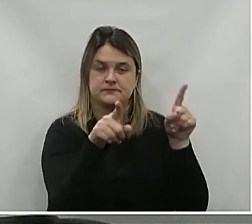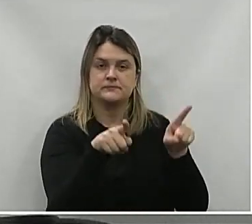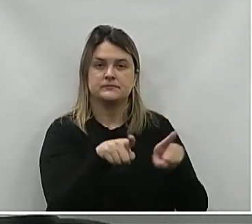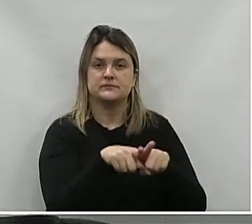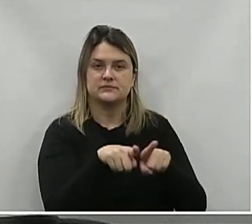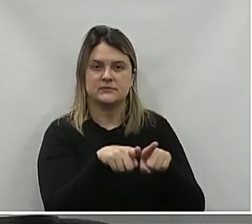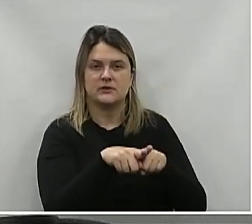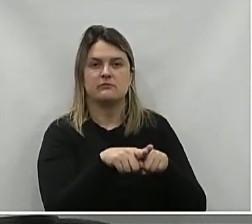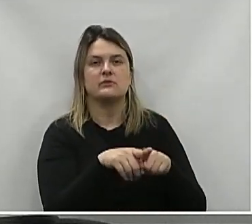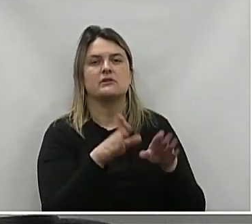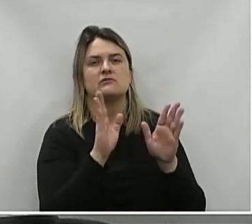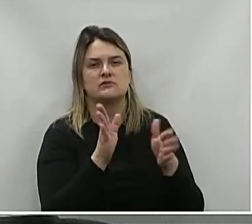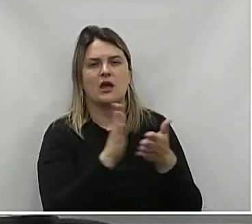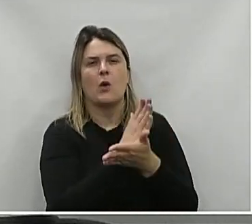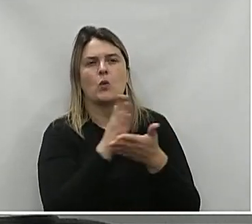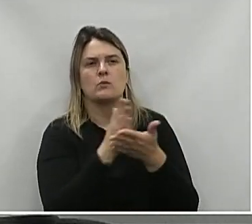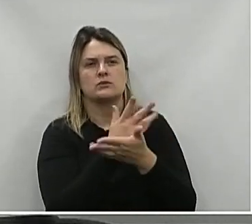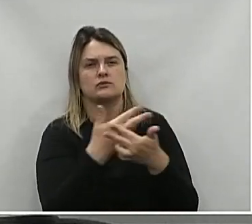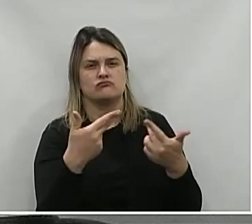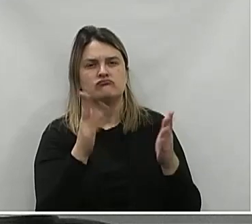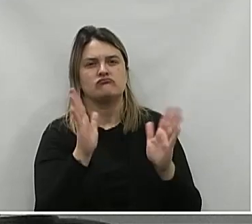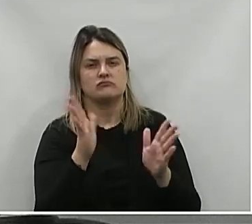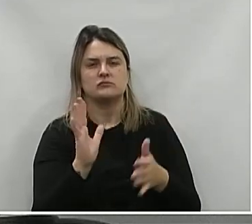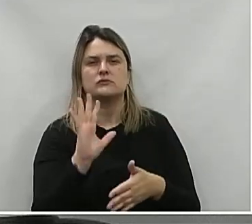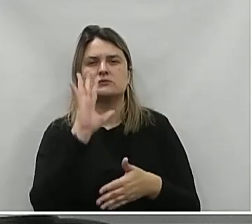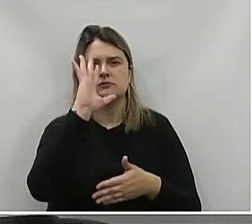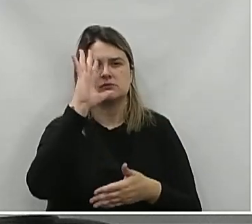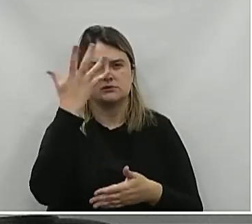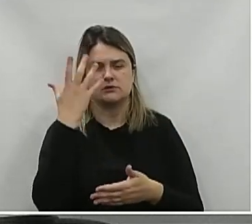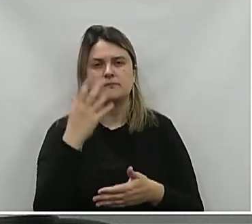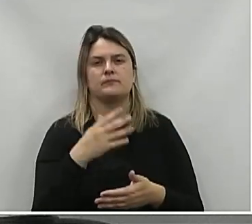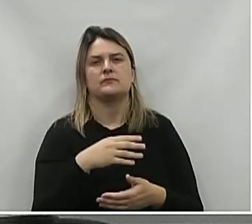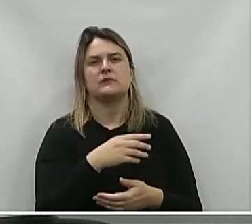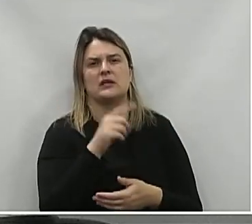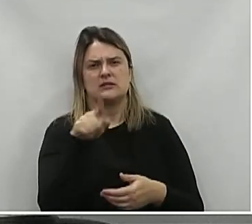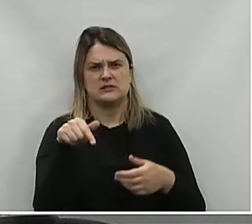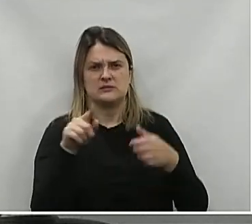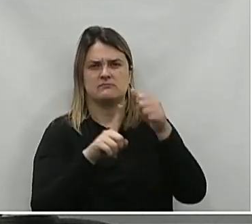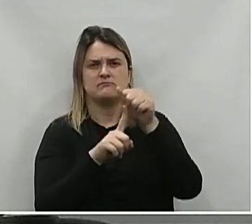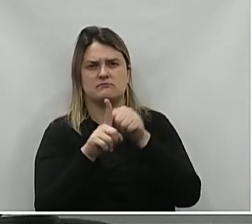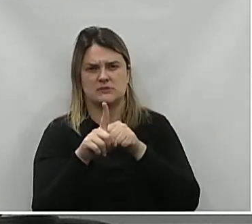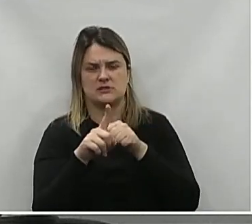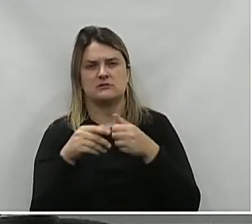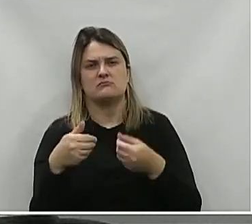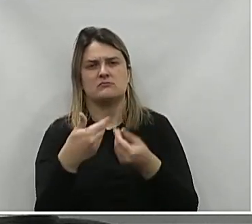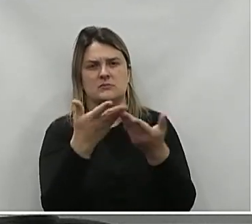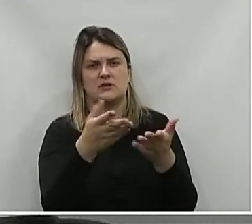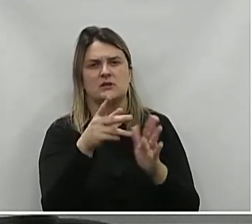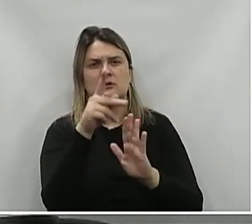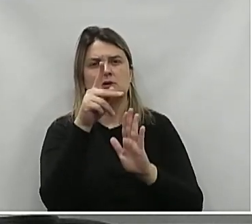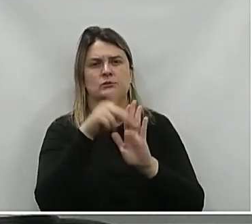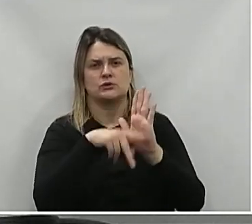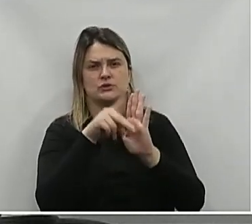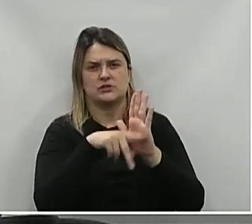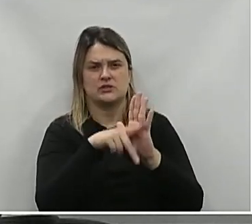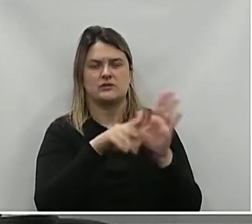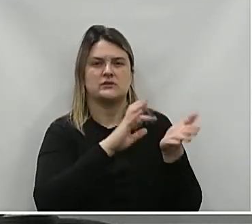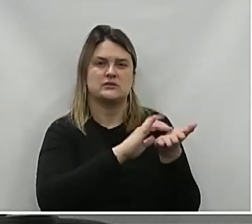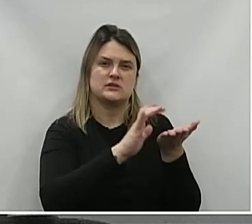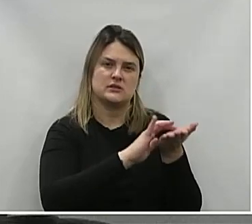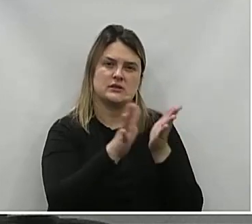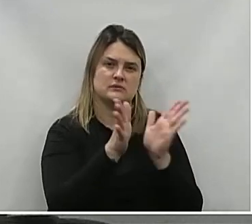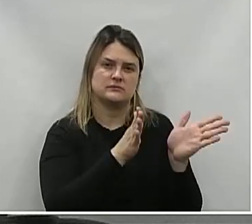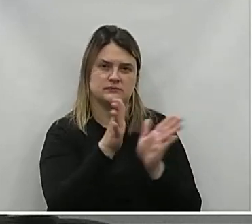também deliberamos algumas situações recentemente, agora esse mês, para o projeto do Godoy, né, nosso secretário